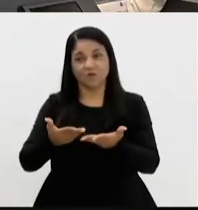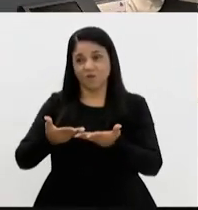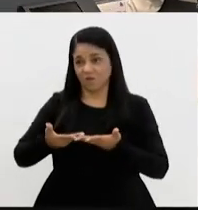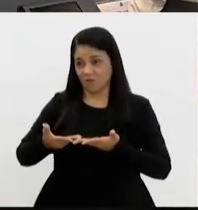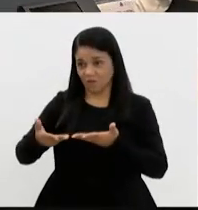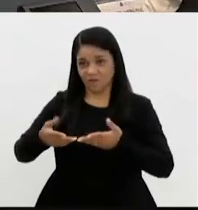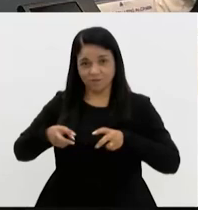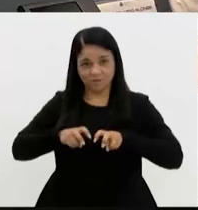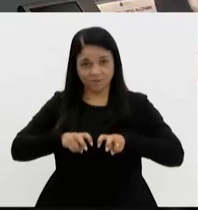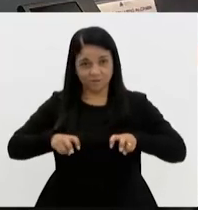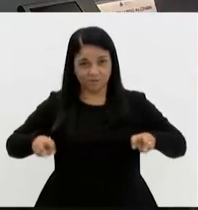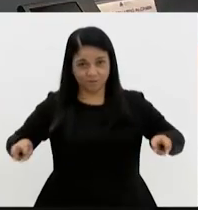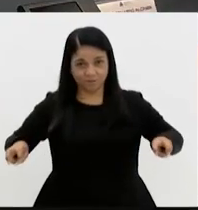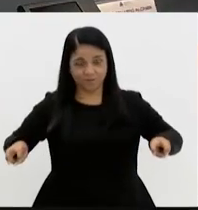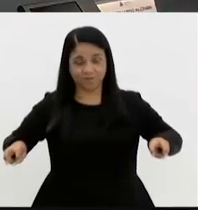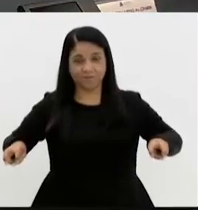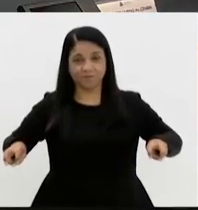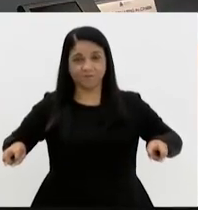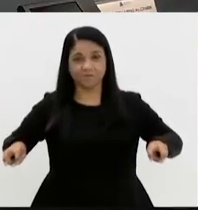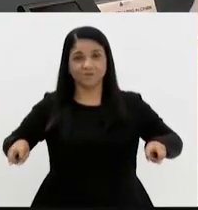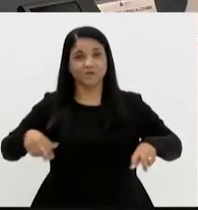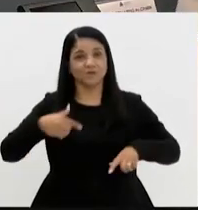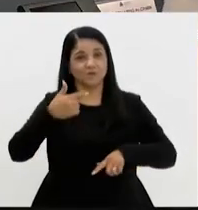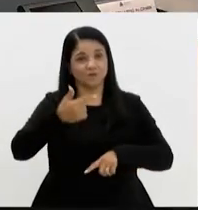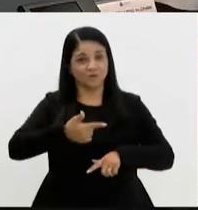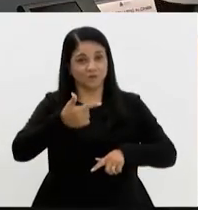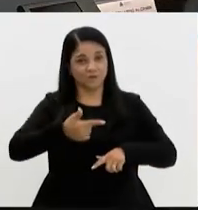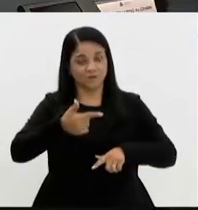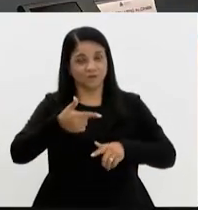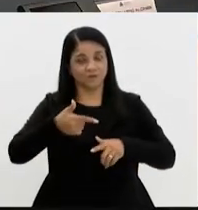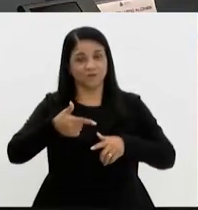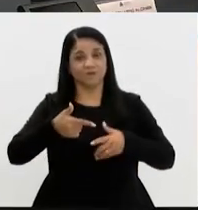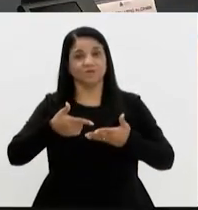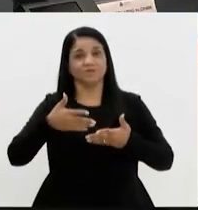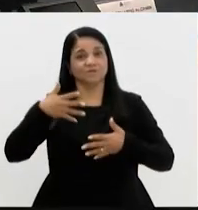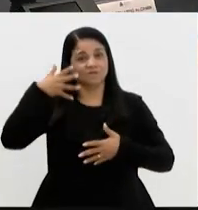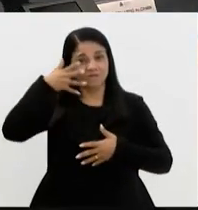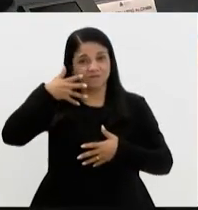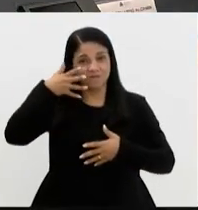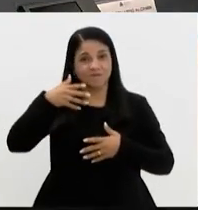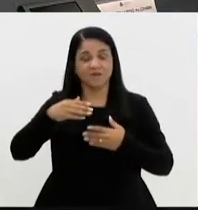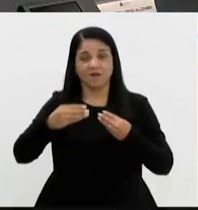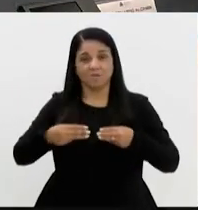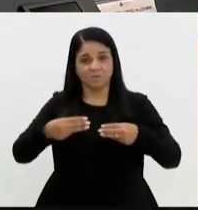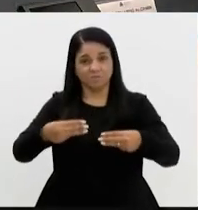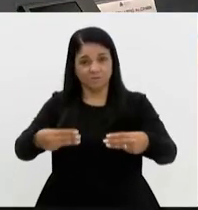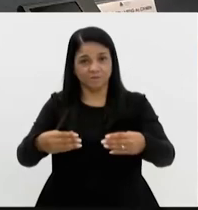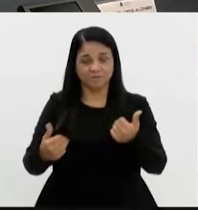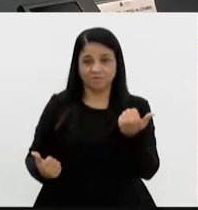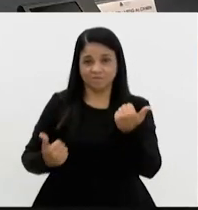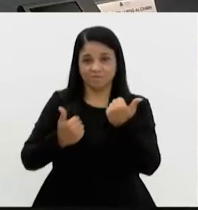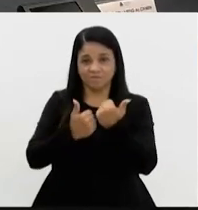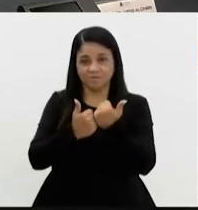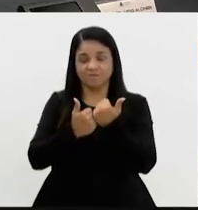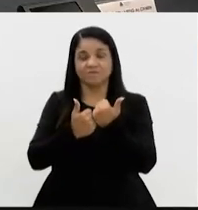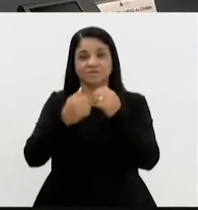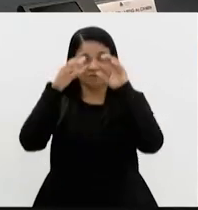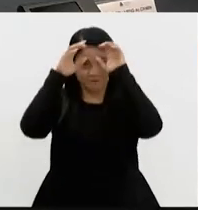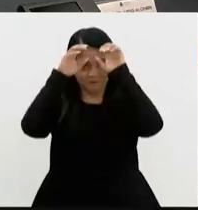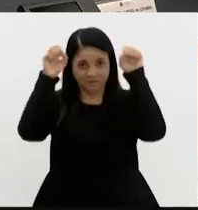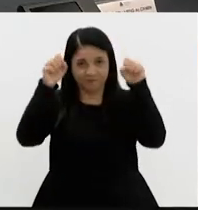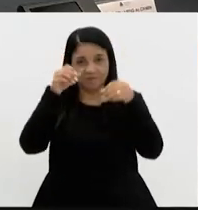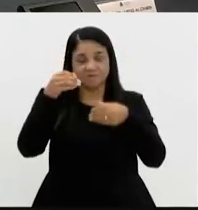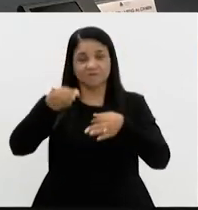possa compor o segundo painel já presente no dispositivo a ministra substituta do Tribunal Superior Eleitoral ministra